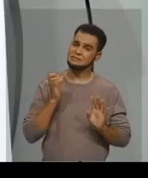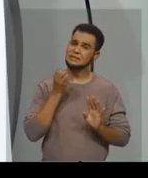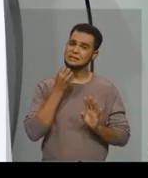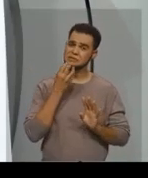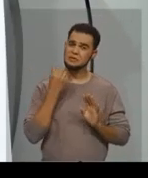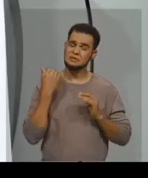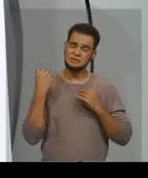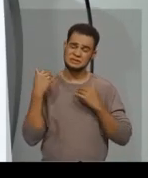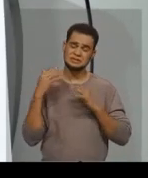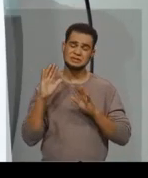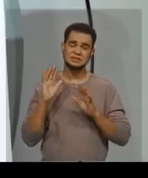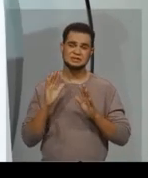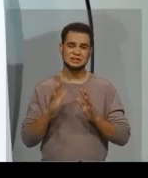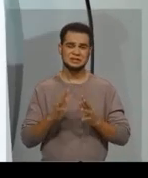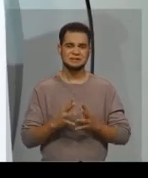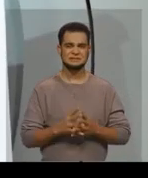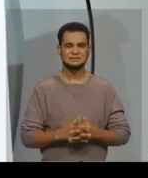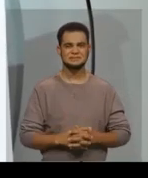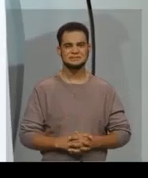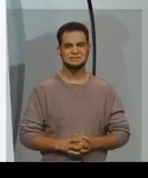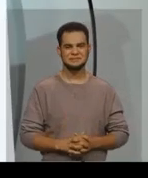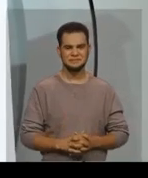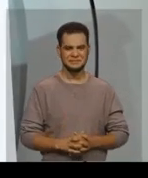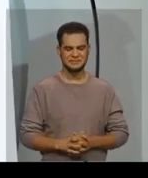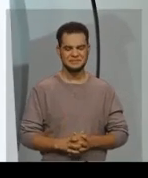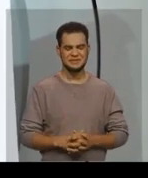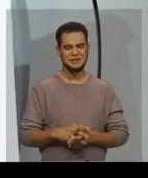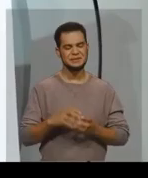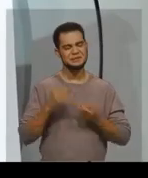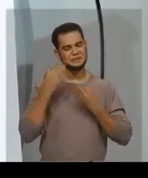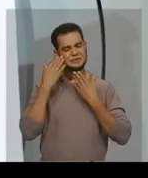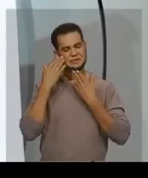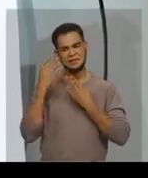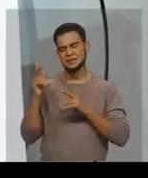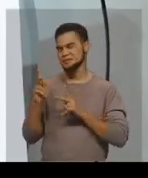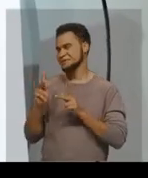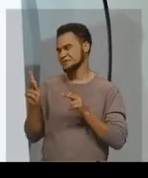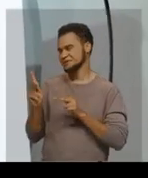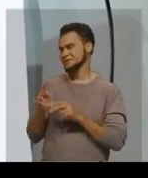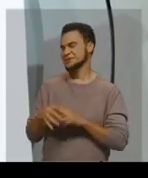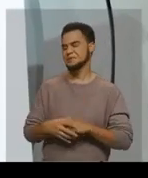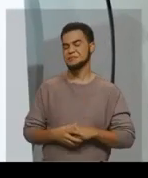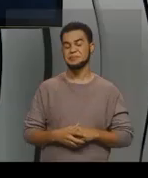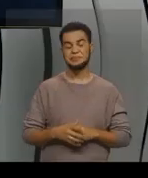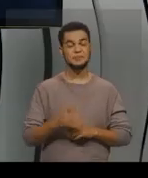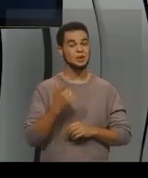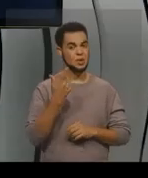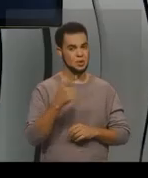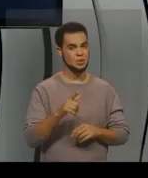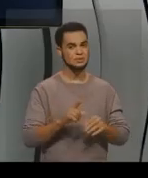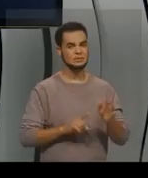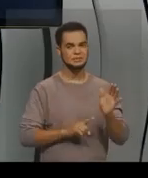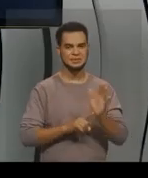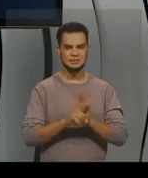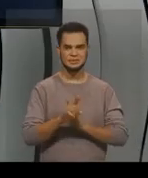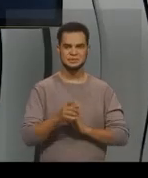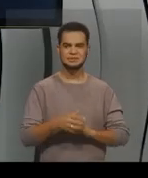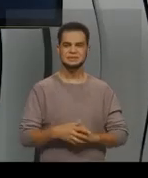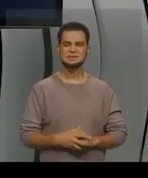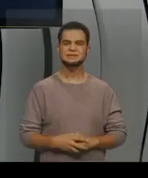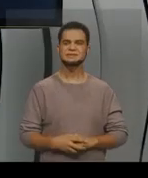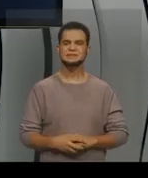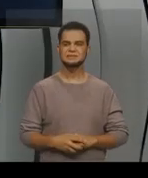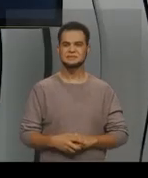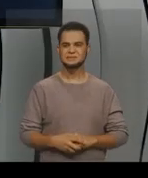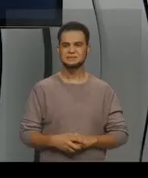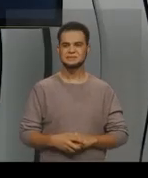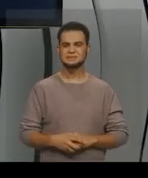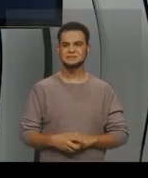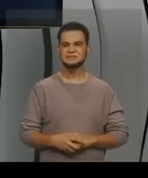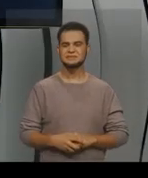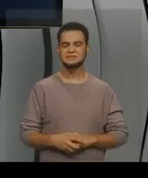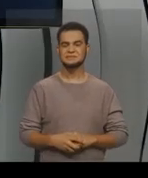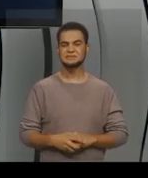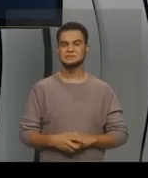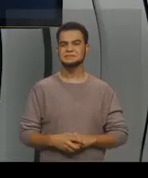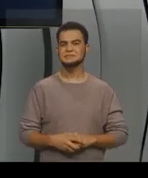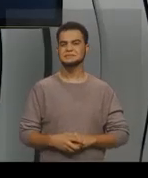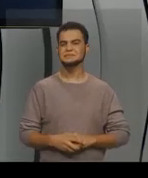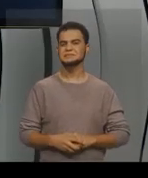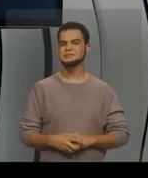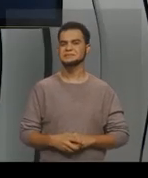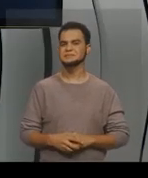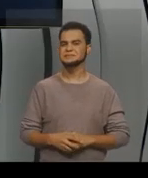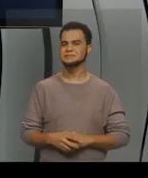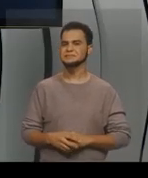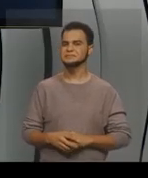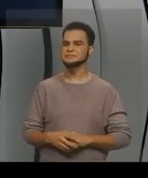dessa forma. Muito obrigada, professor. Agora a nossa próxima pergunta. O cone tem quantos vértices? É